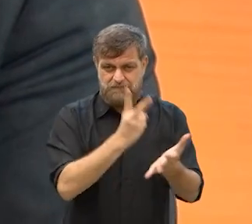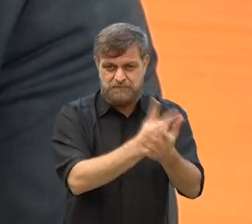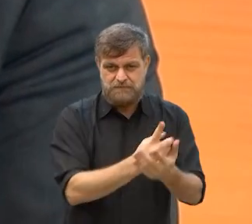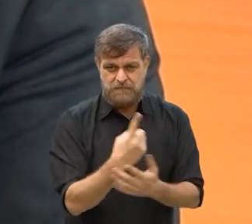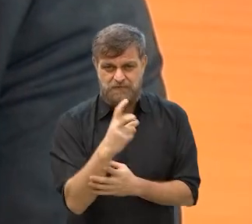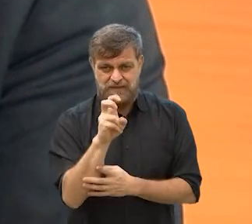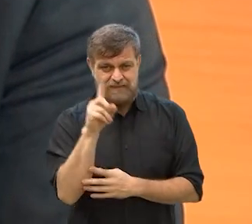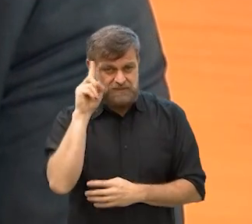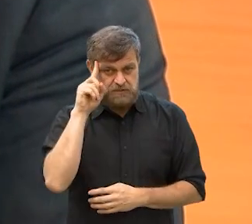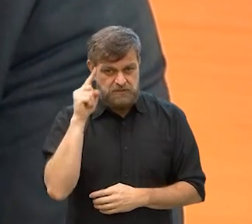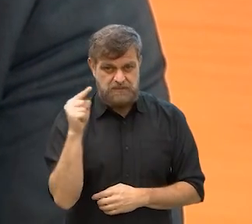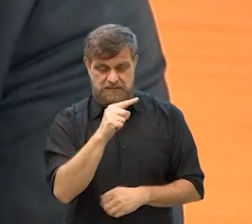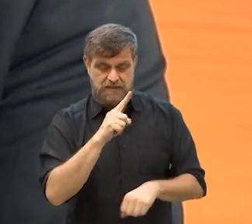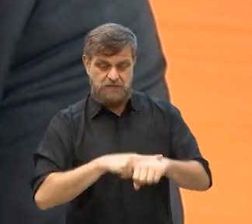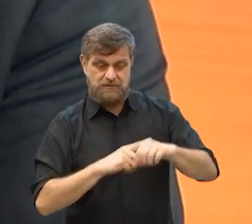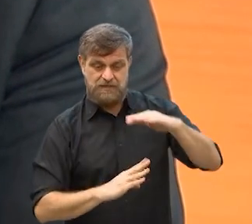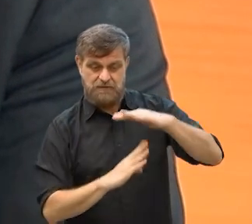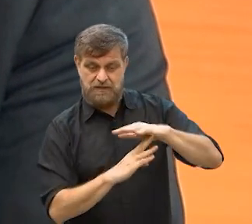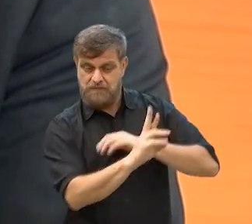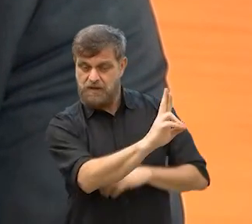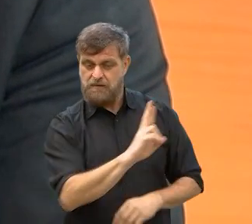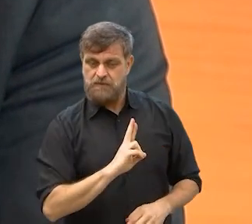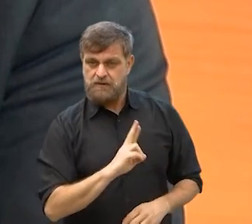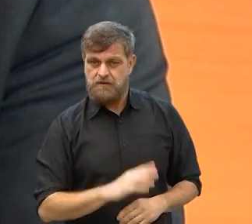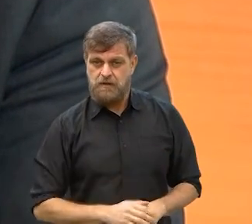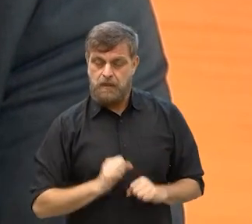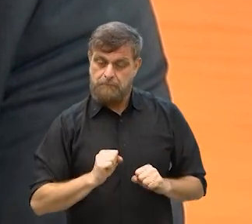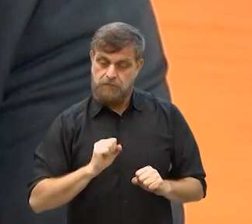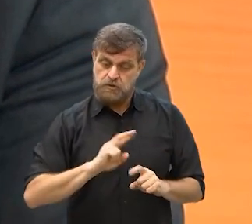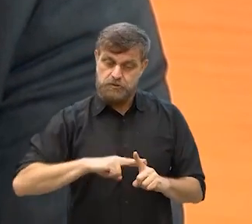15 dias eles precisam nos responder,